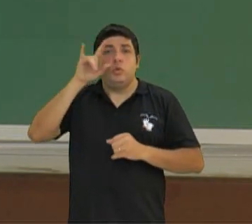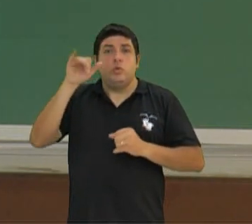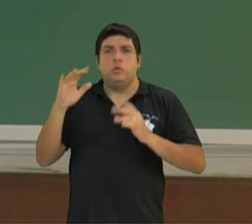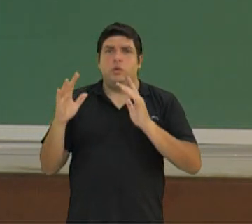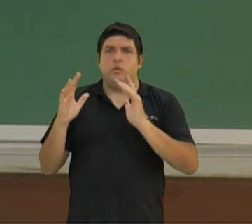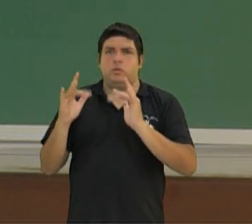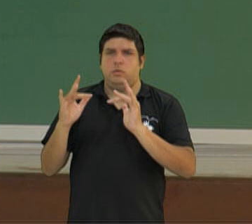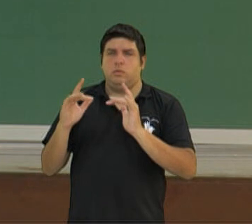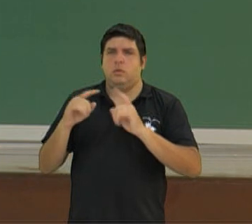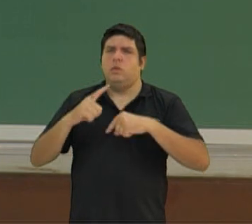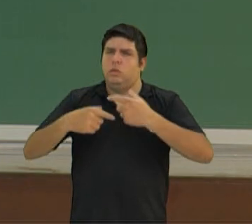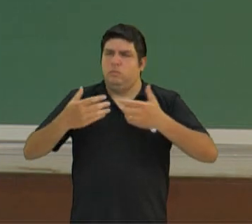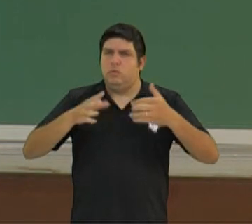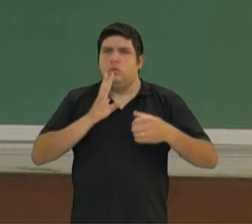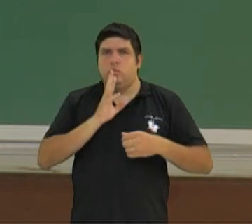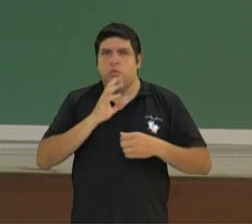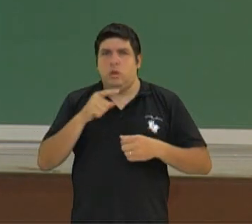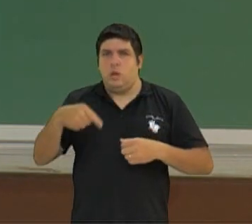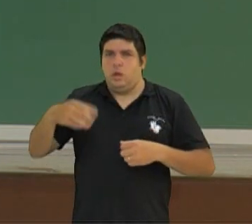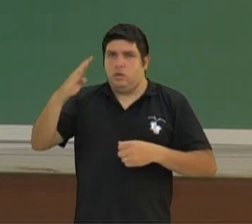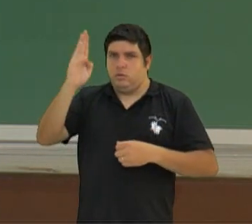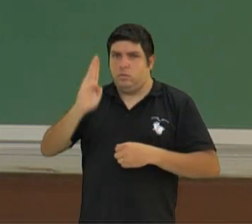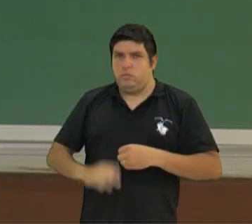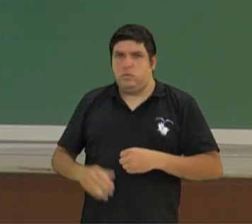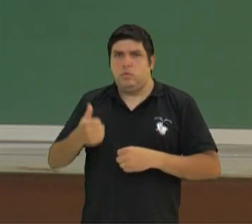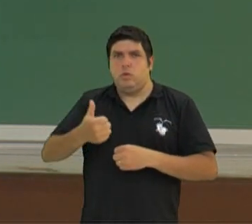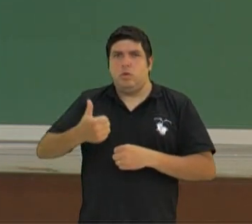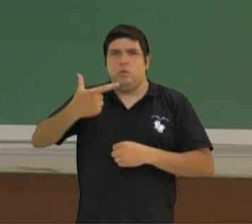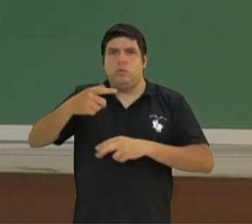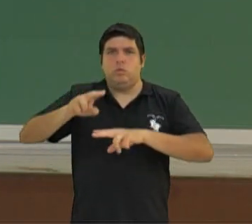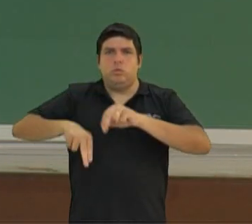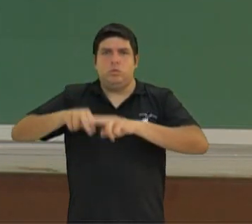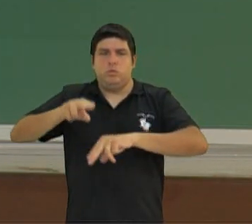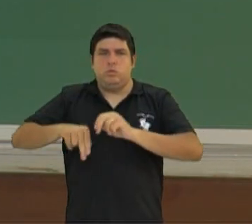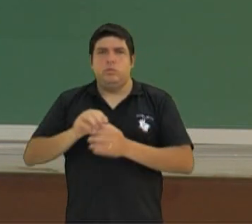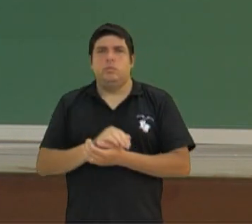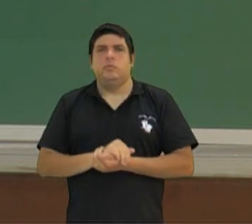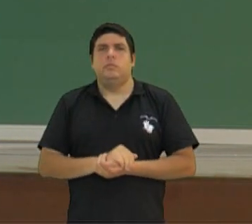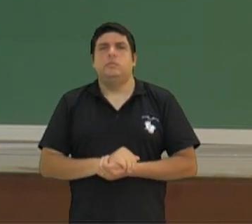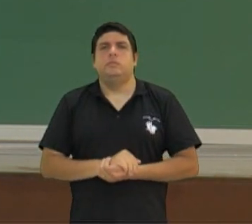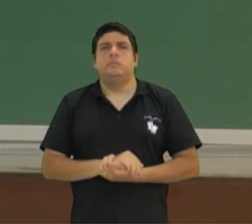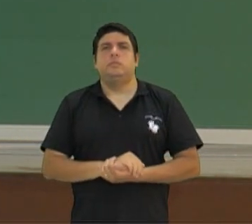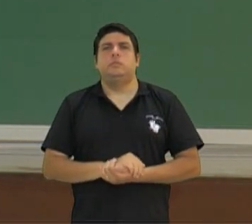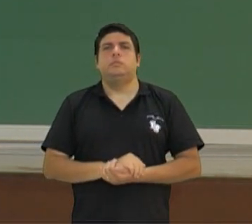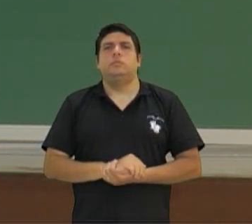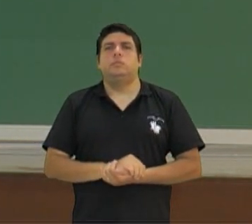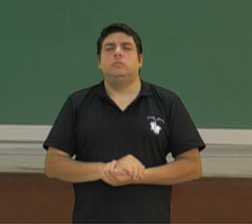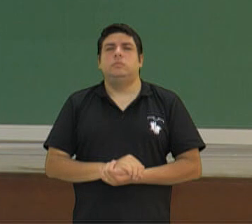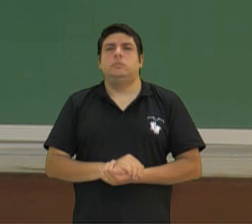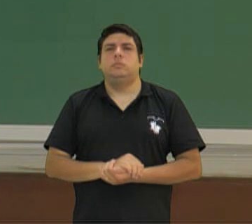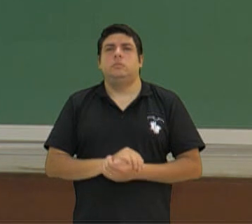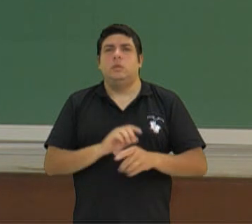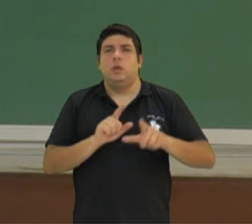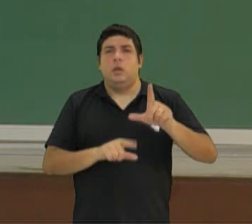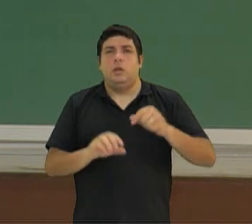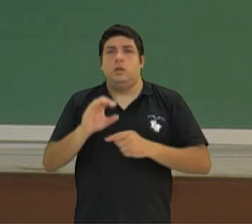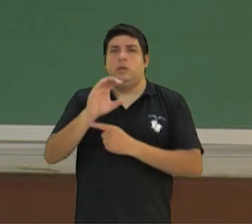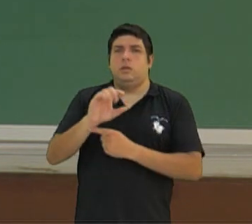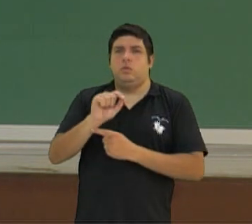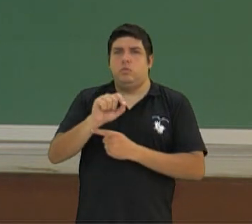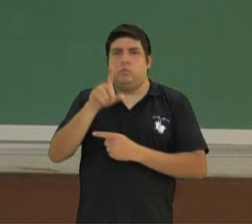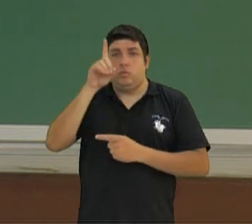vai conhecer um pouco melhor. Que no Brasil seria no dia 12 de junho, ok? And October 31st, a letra C, seria o